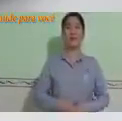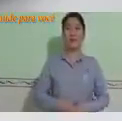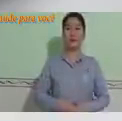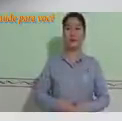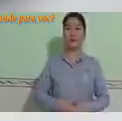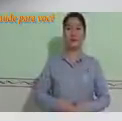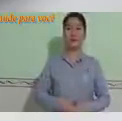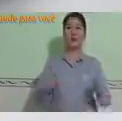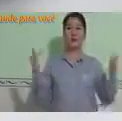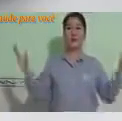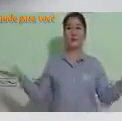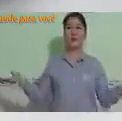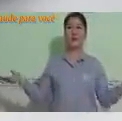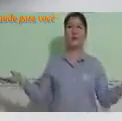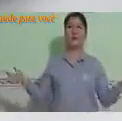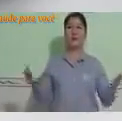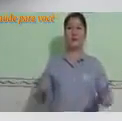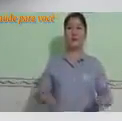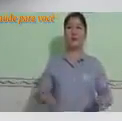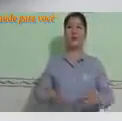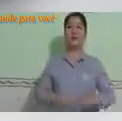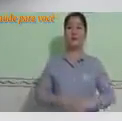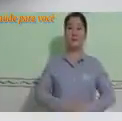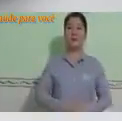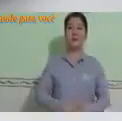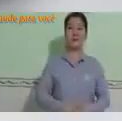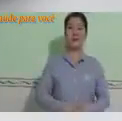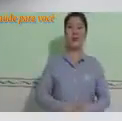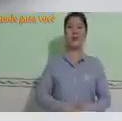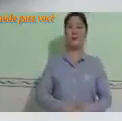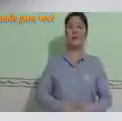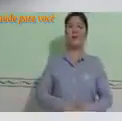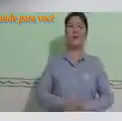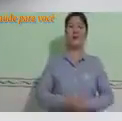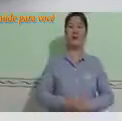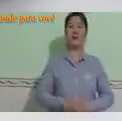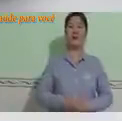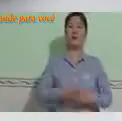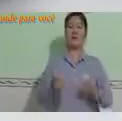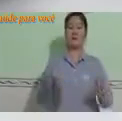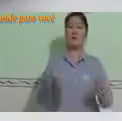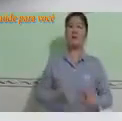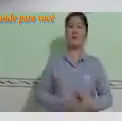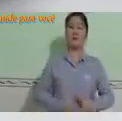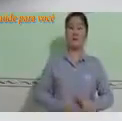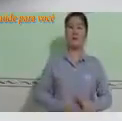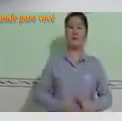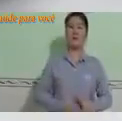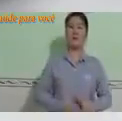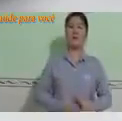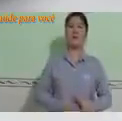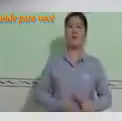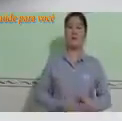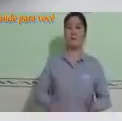os sintomas sentidos, vírgula, como dois pontos: comer alimentos pastosos, vírgula, moles ou líquidos como frutas cozidas, vírgula,